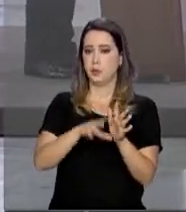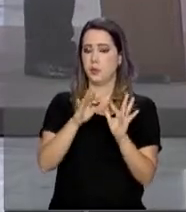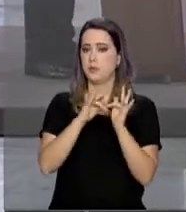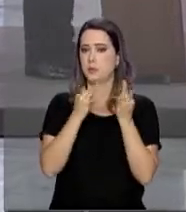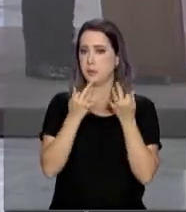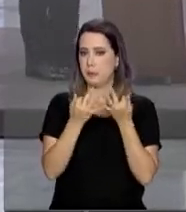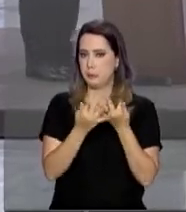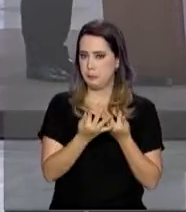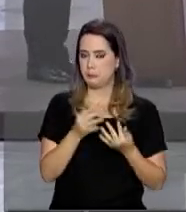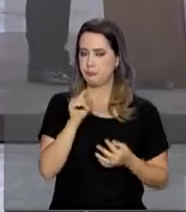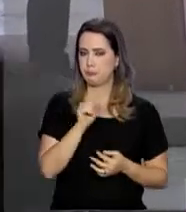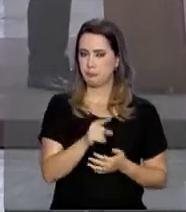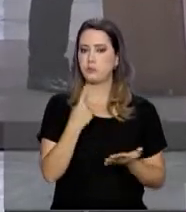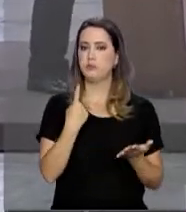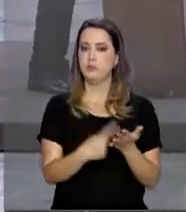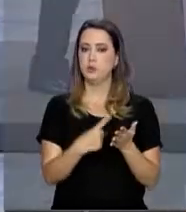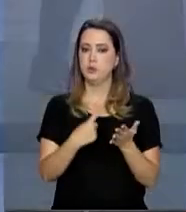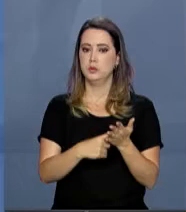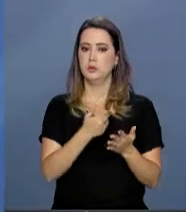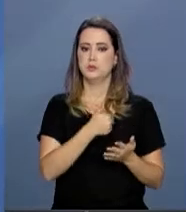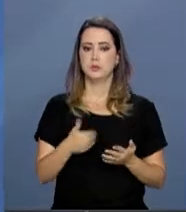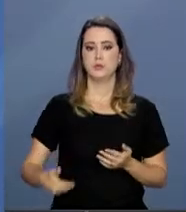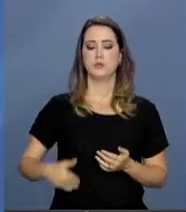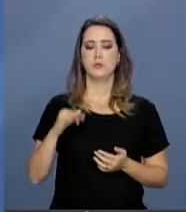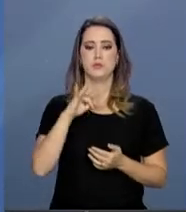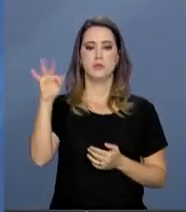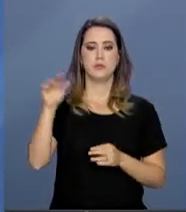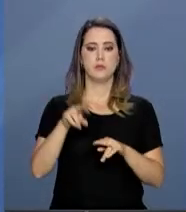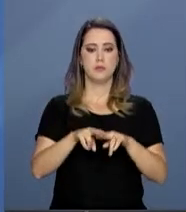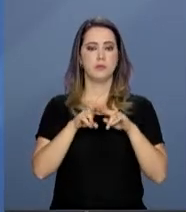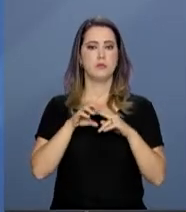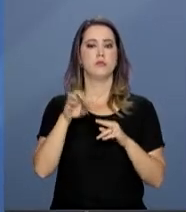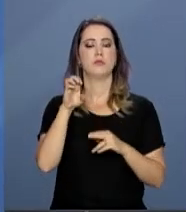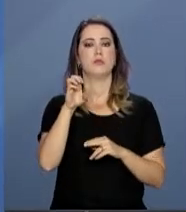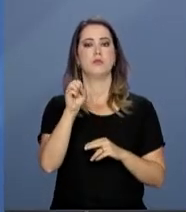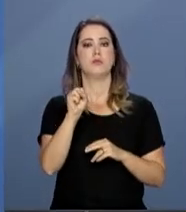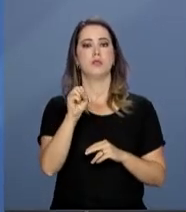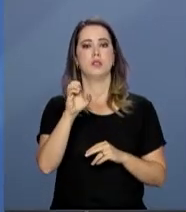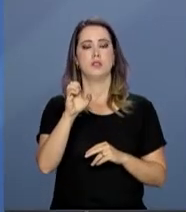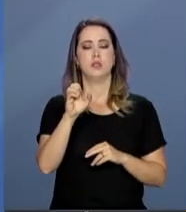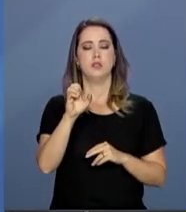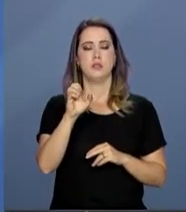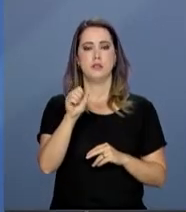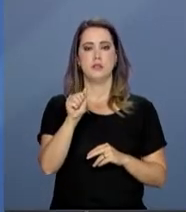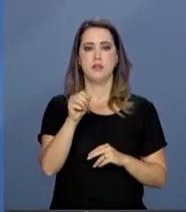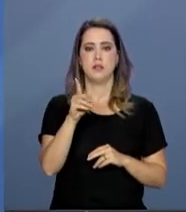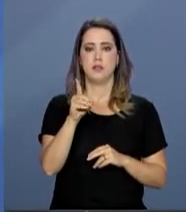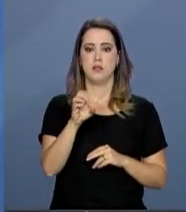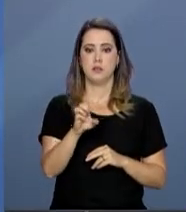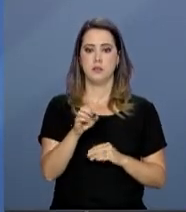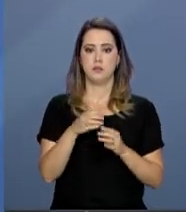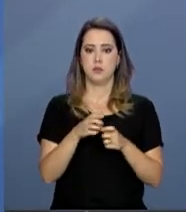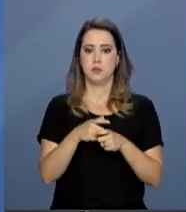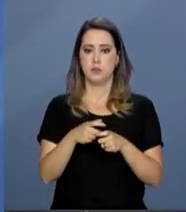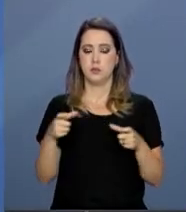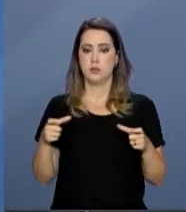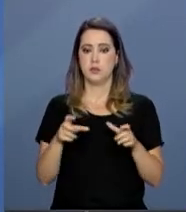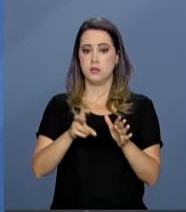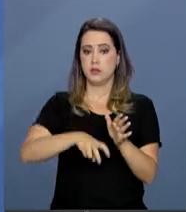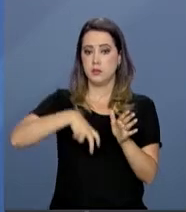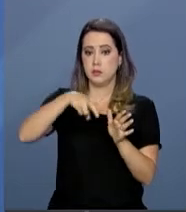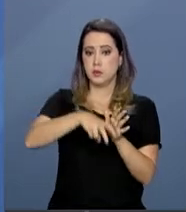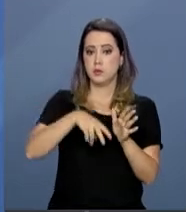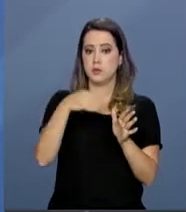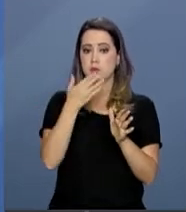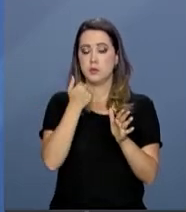disso o compromisso do governo federal por meio da sead em ampliar a produção de alimentos